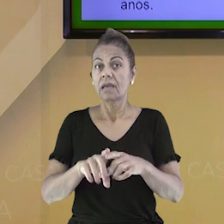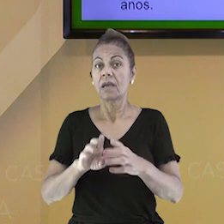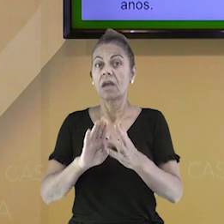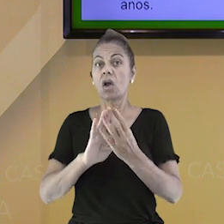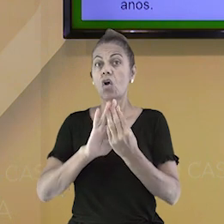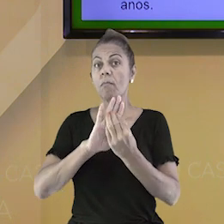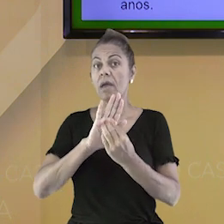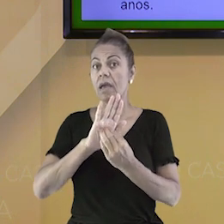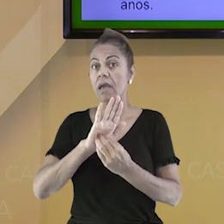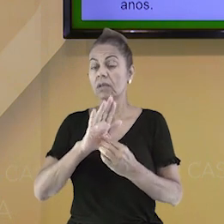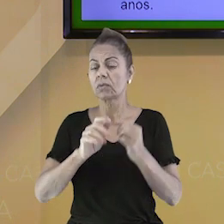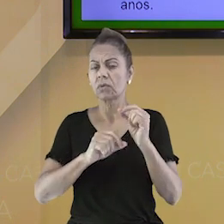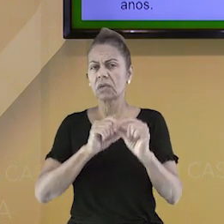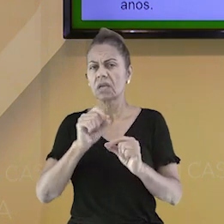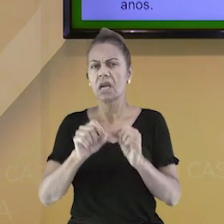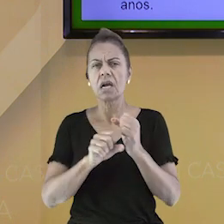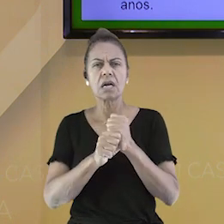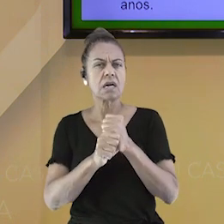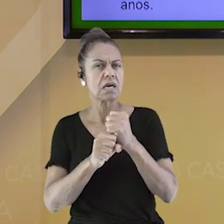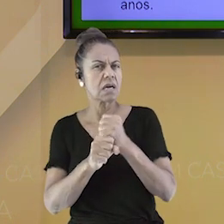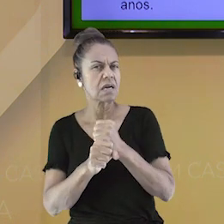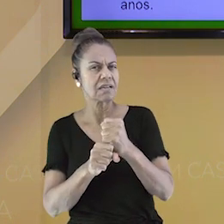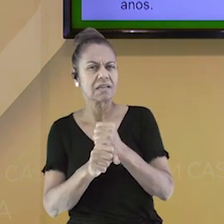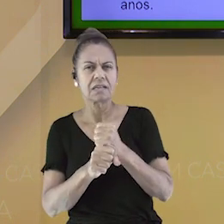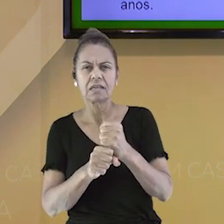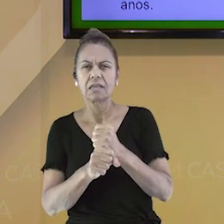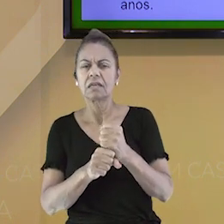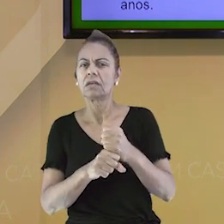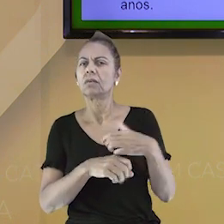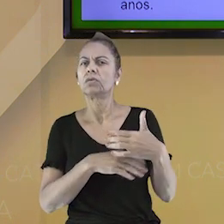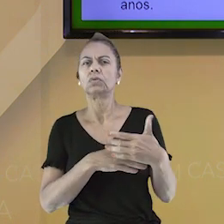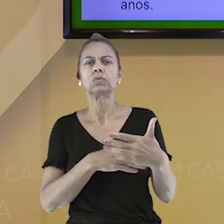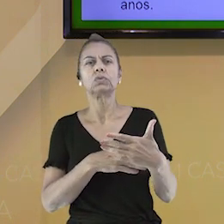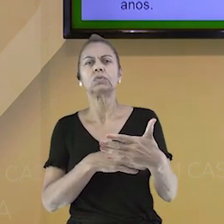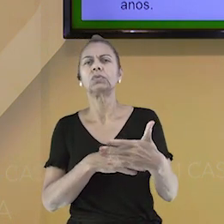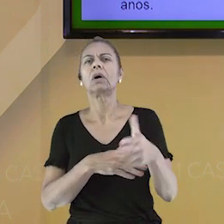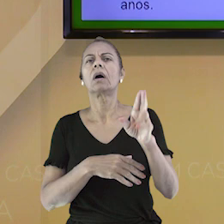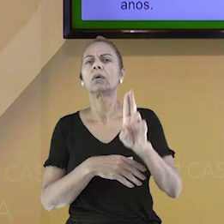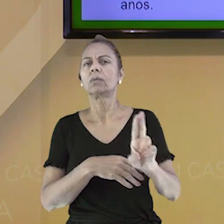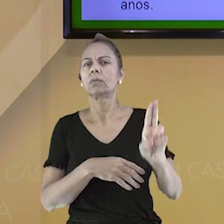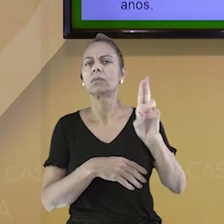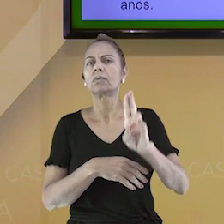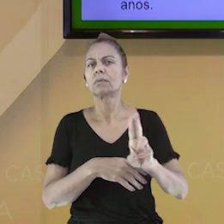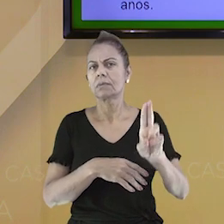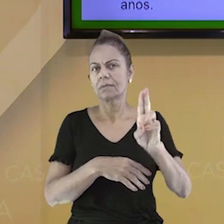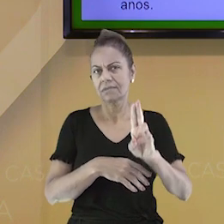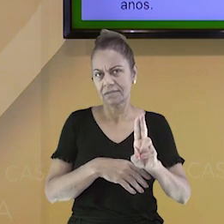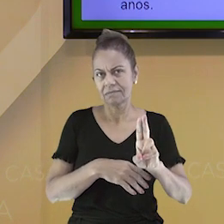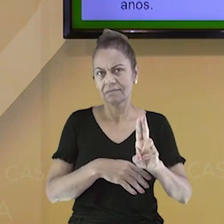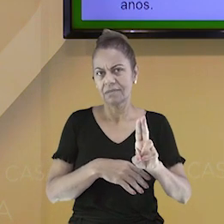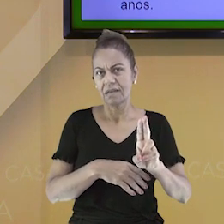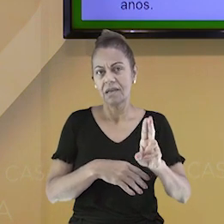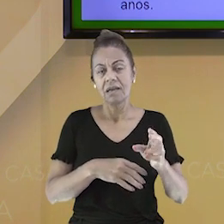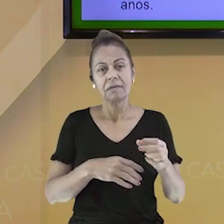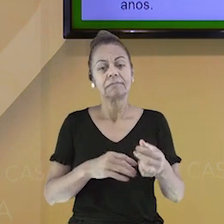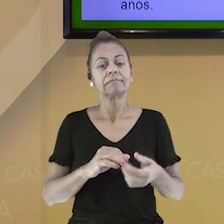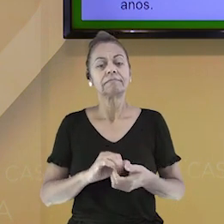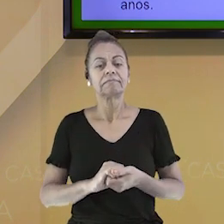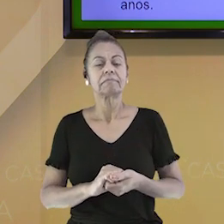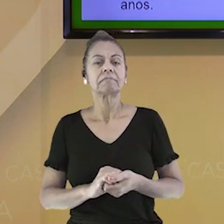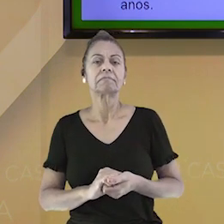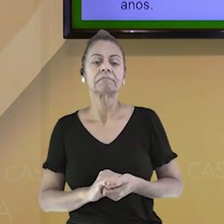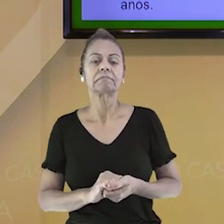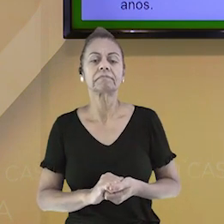de adotado, permanece no corpo da mulher por vários anos, sendo um método de barreira que, apesar de não prevenir contra